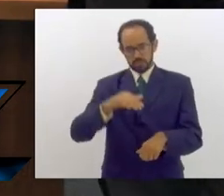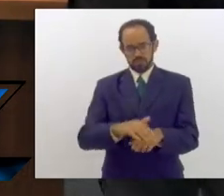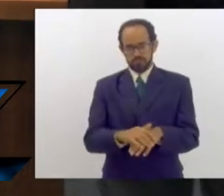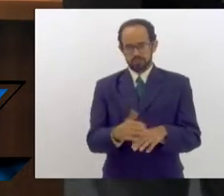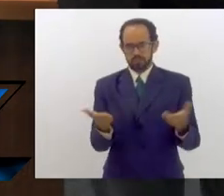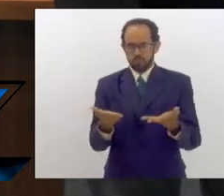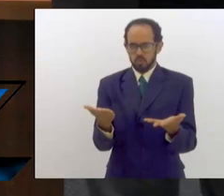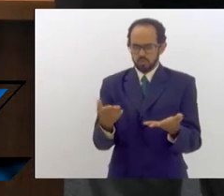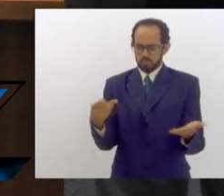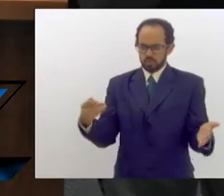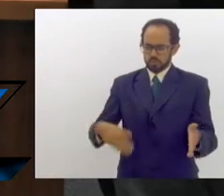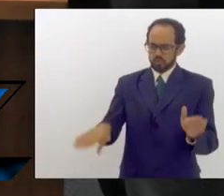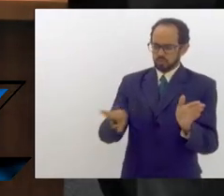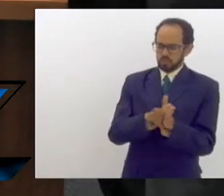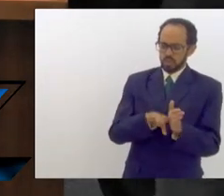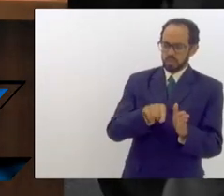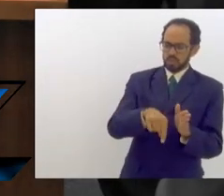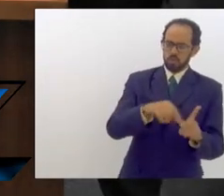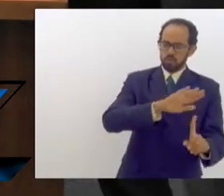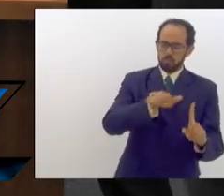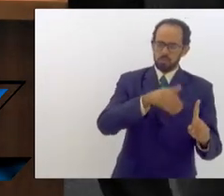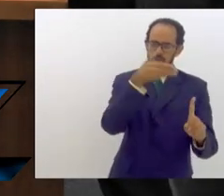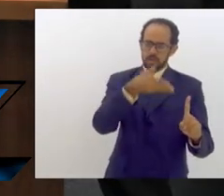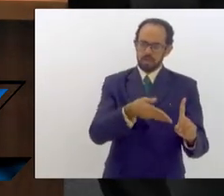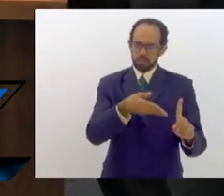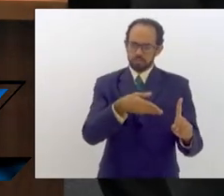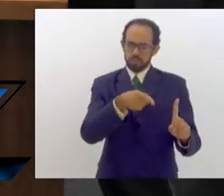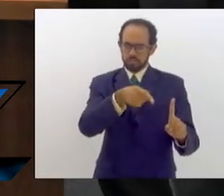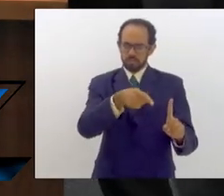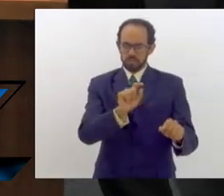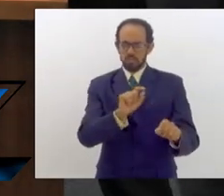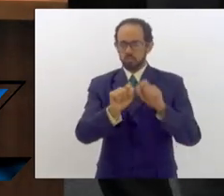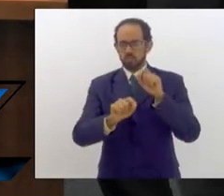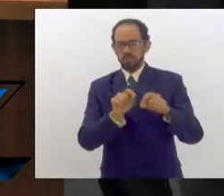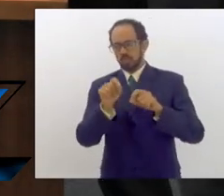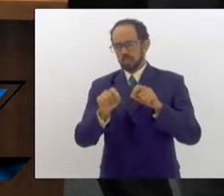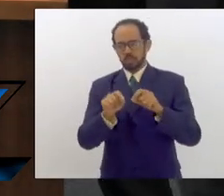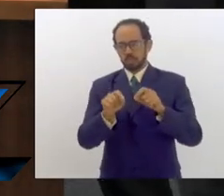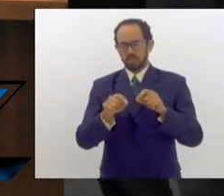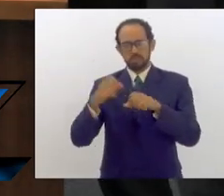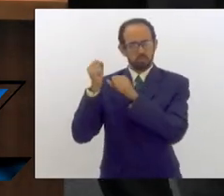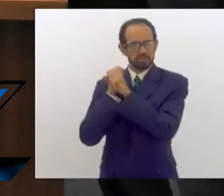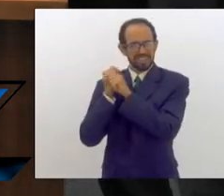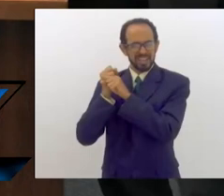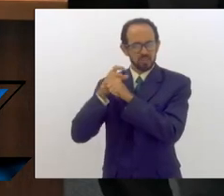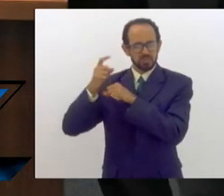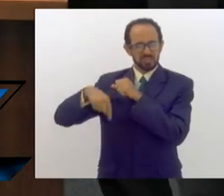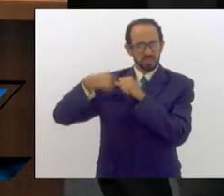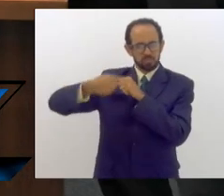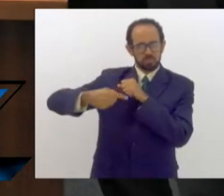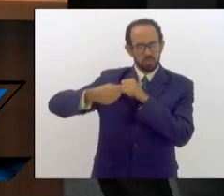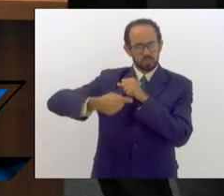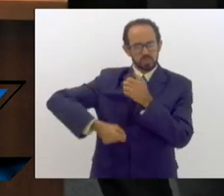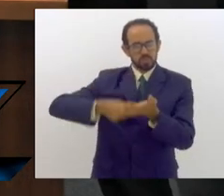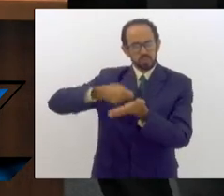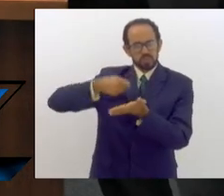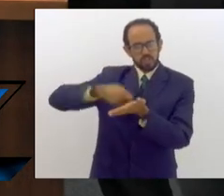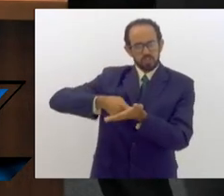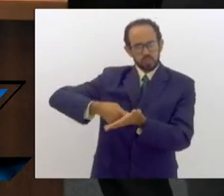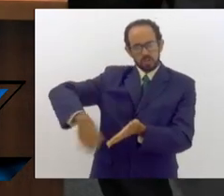essa homenagem que passados todos os anos de ditadura militar